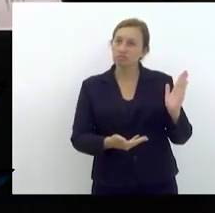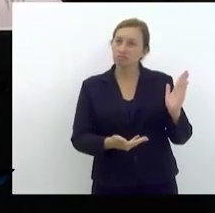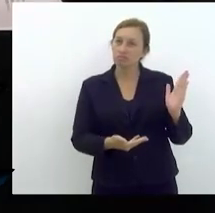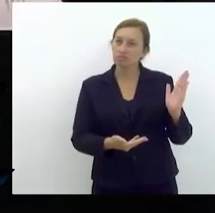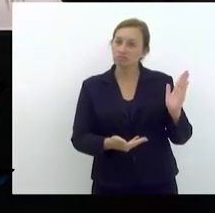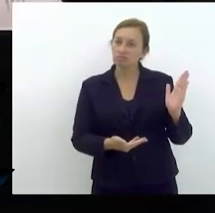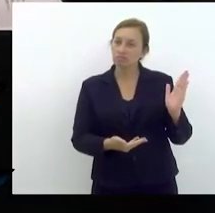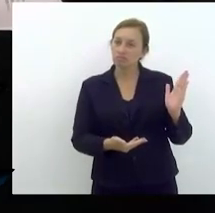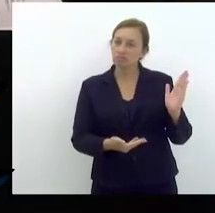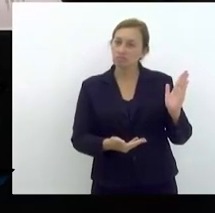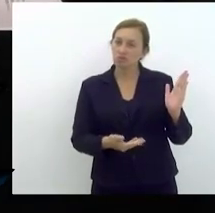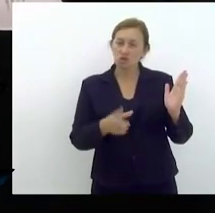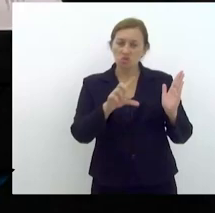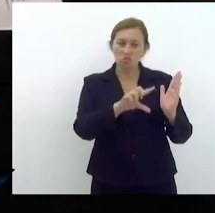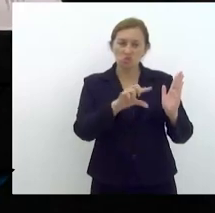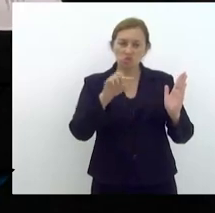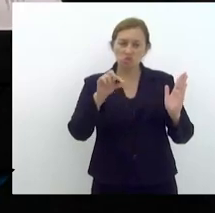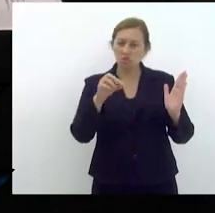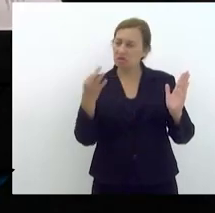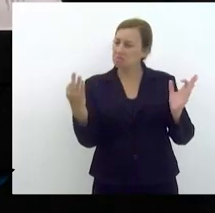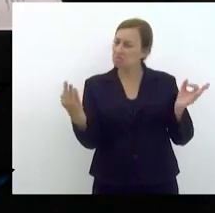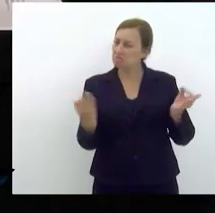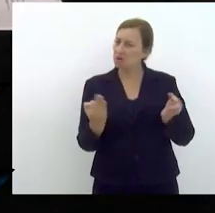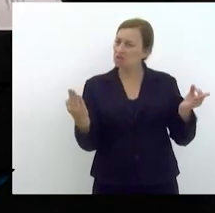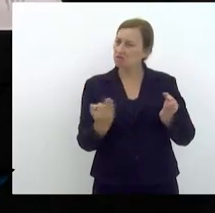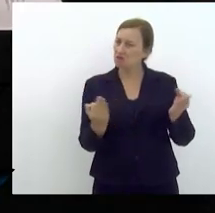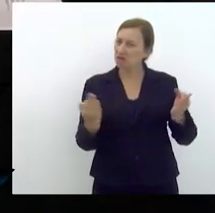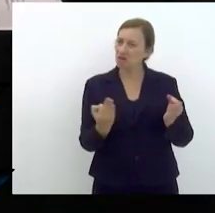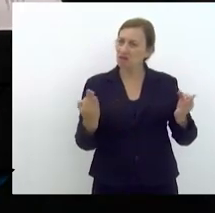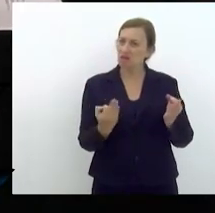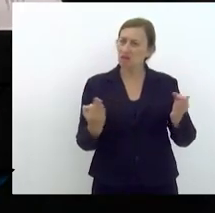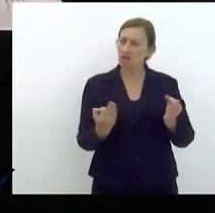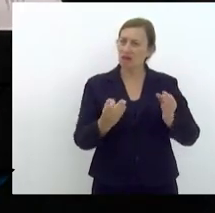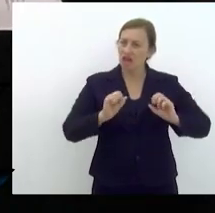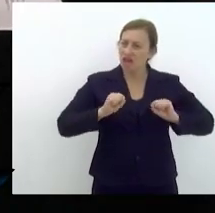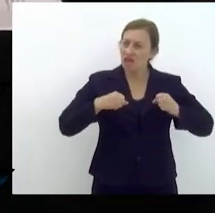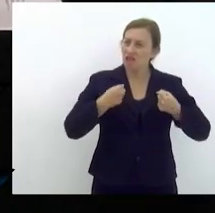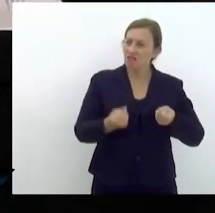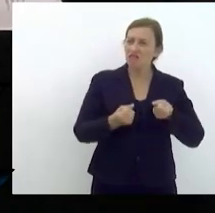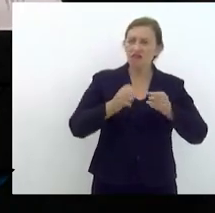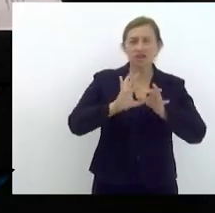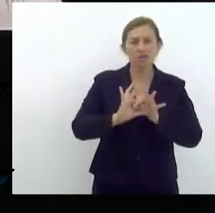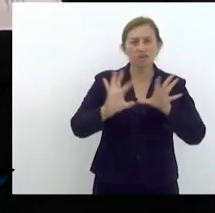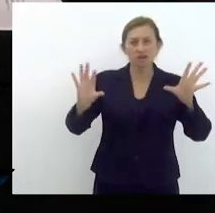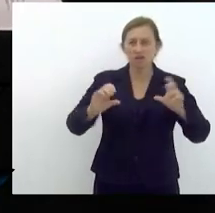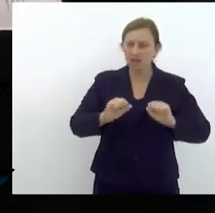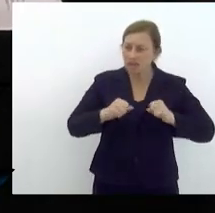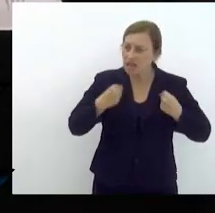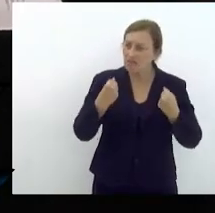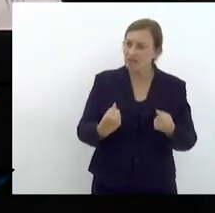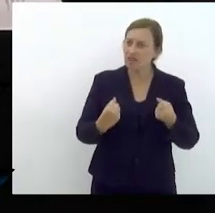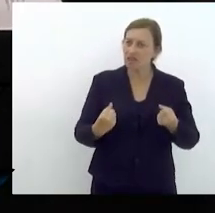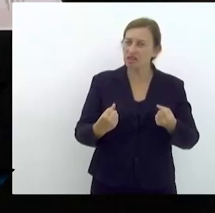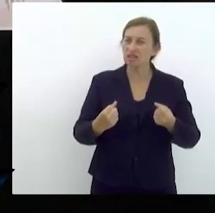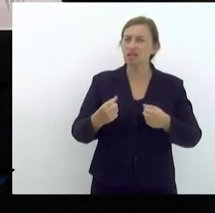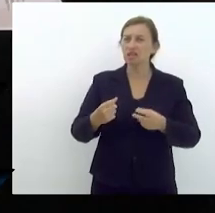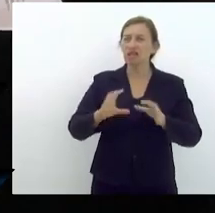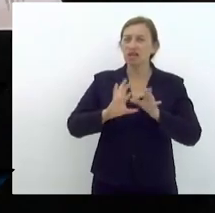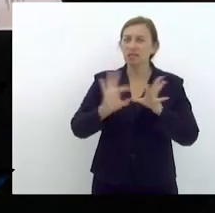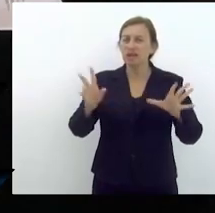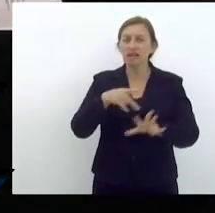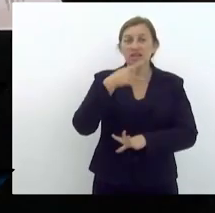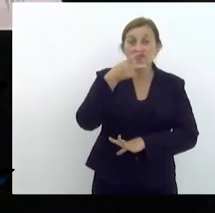com uma decisão brilhante como esta é a defesa da Democracia é a defesa da liberdade de expressão